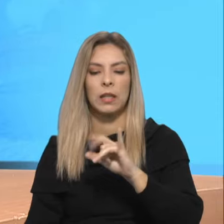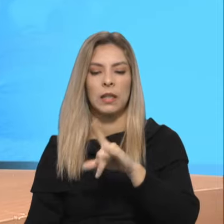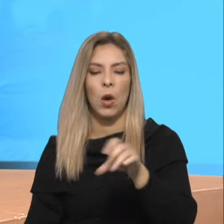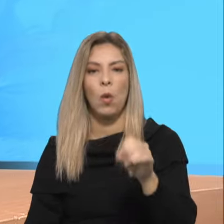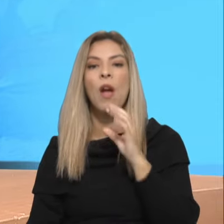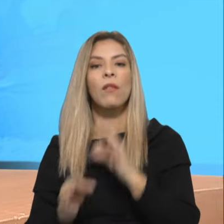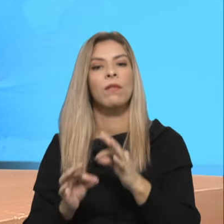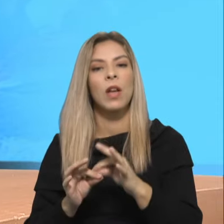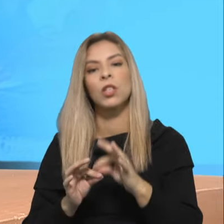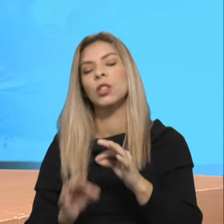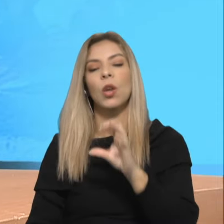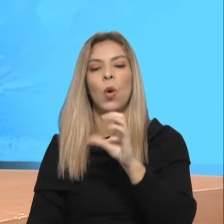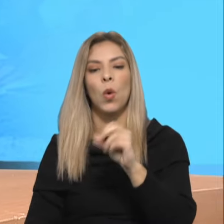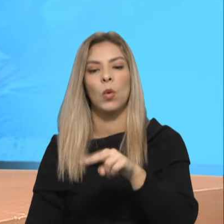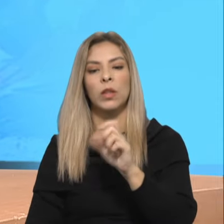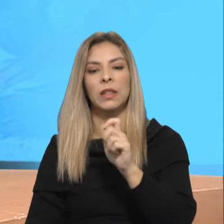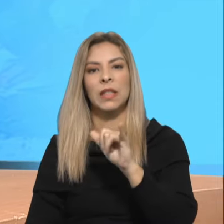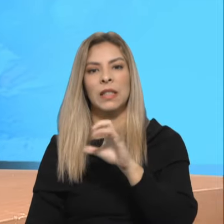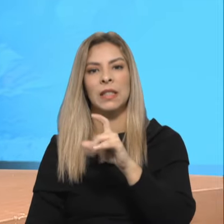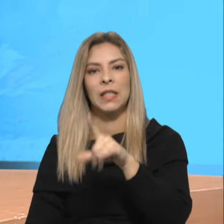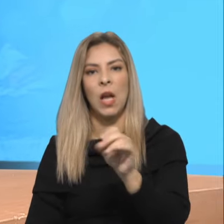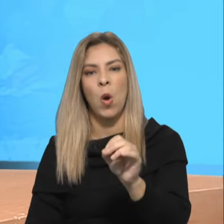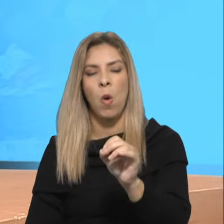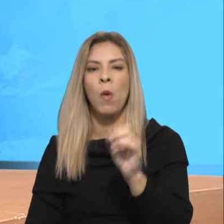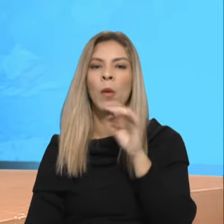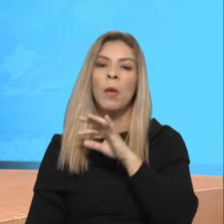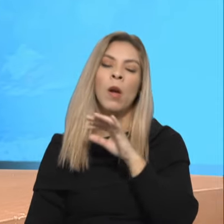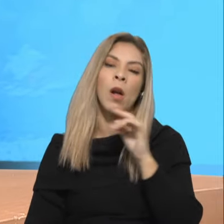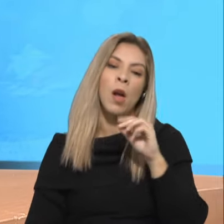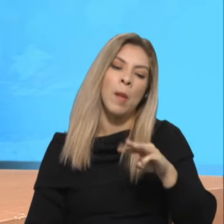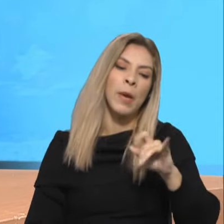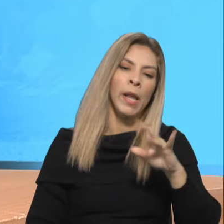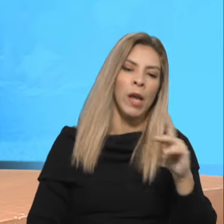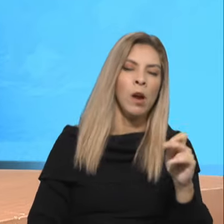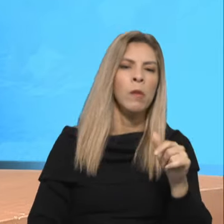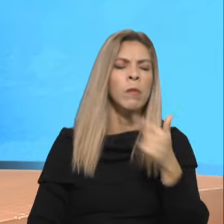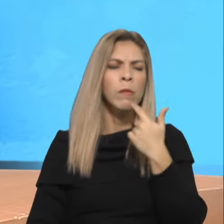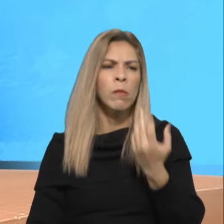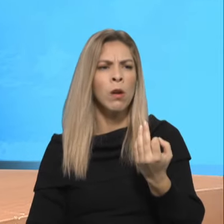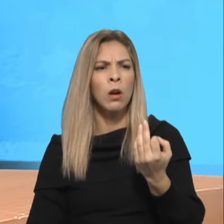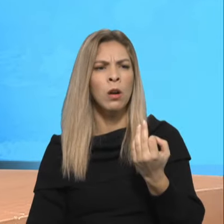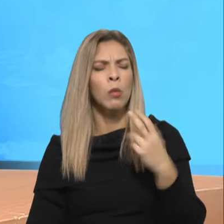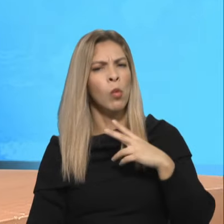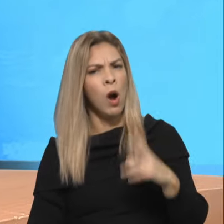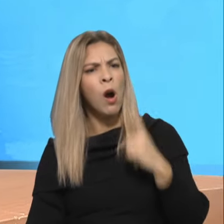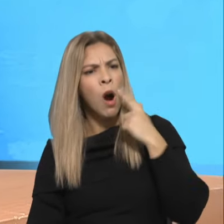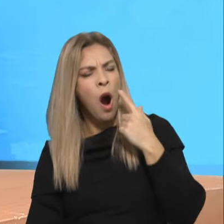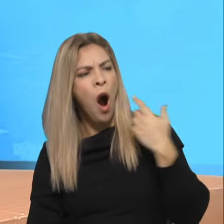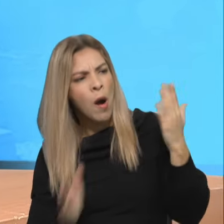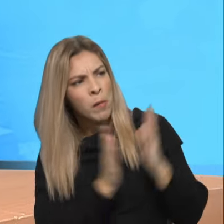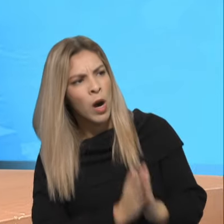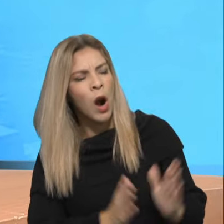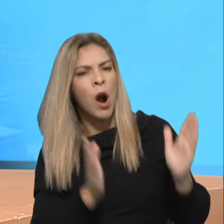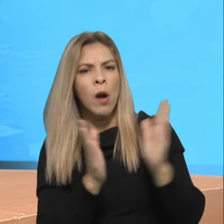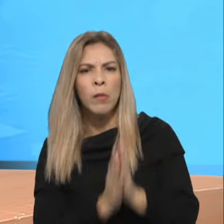Conceição de Maria. Mas Portugal foi também um dos que recebeu essa tradição e começou a celebrá-la. No entanto, a marca que eu diria que é a